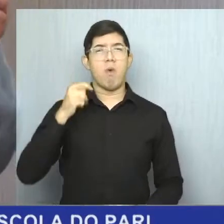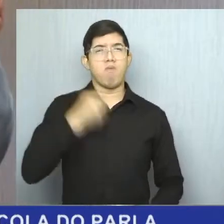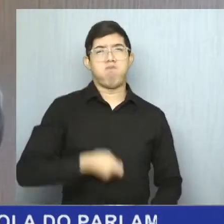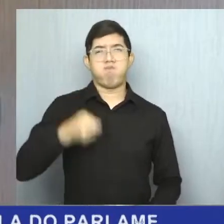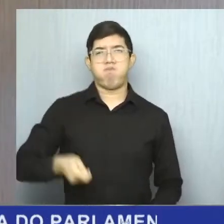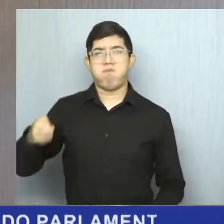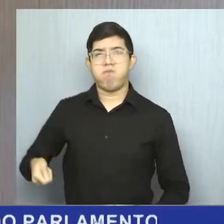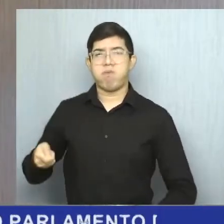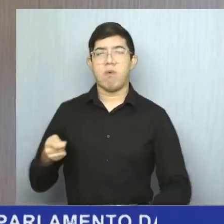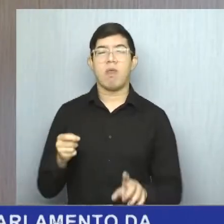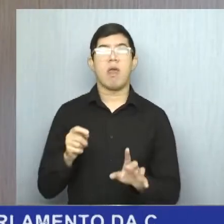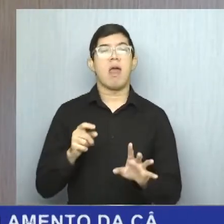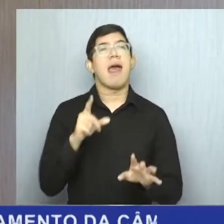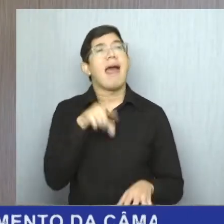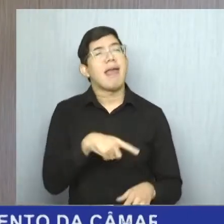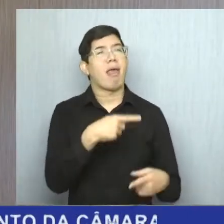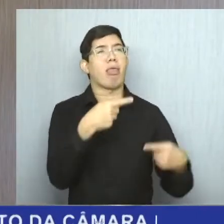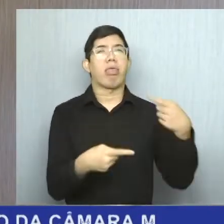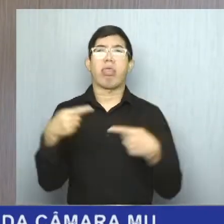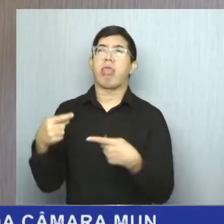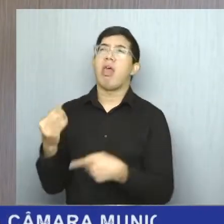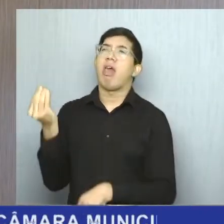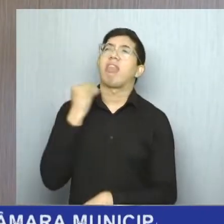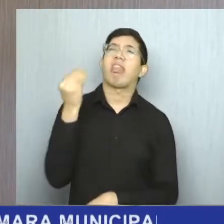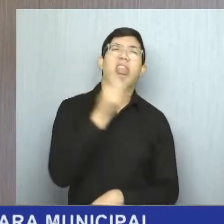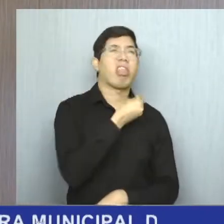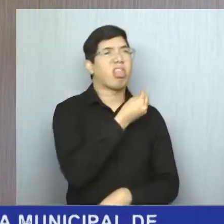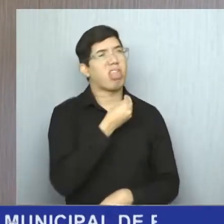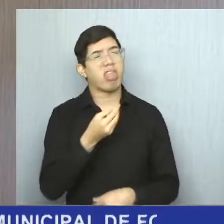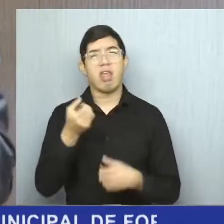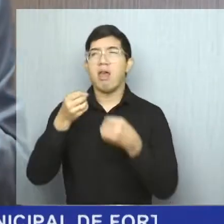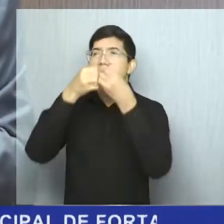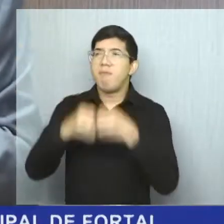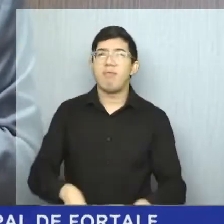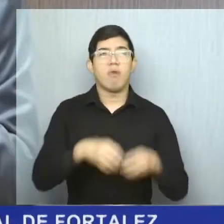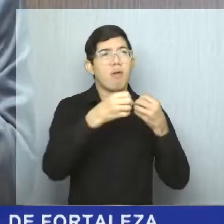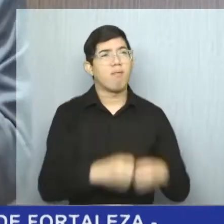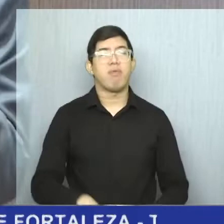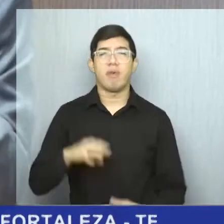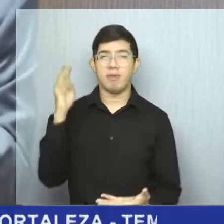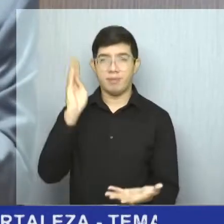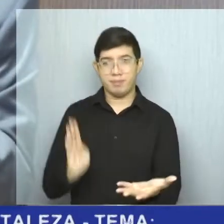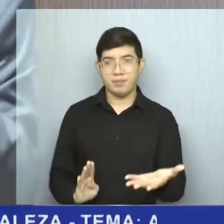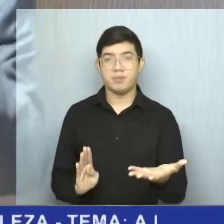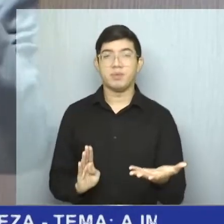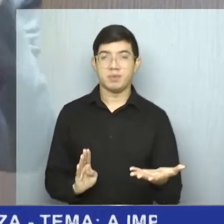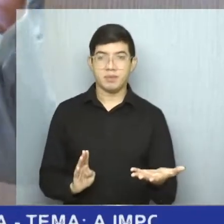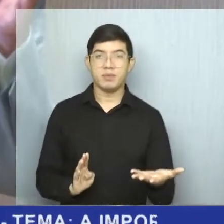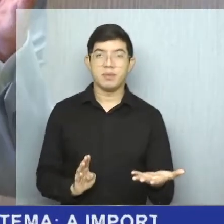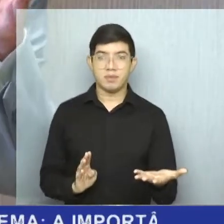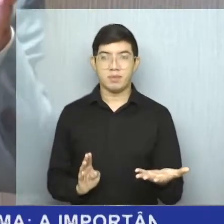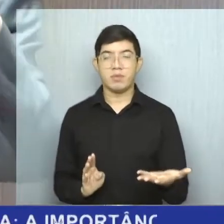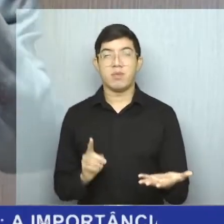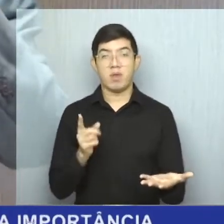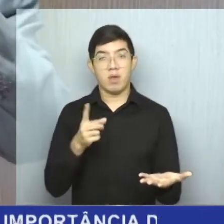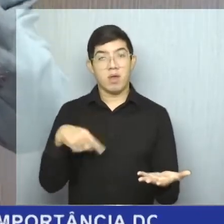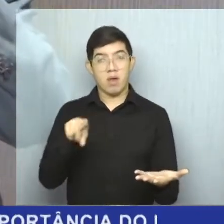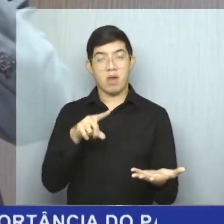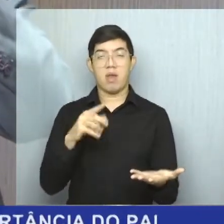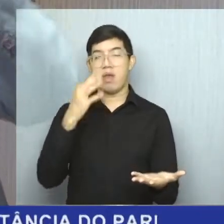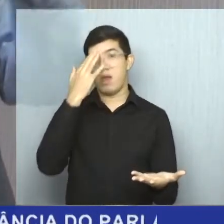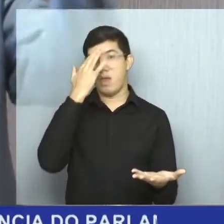estabilidade política que está aí. Deixem que eu lhes diga, se nós considerarmos o que já é polêmico, porque eles próprios do